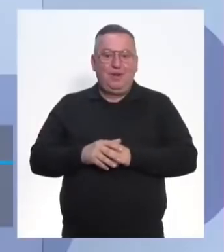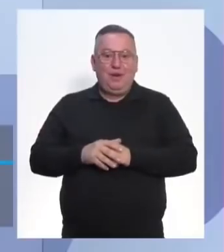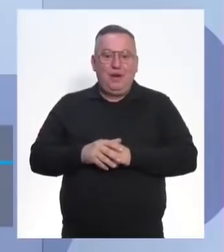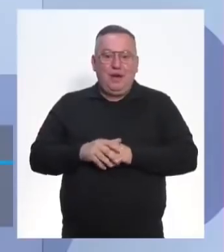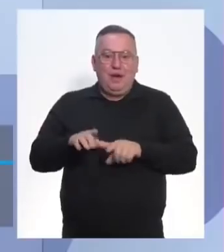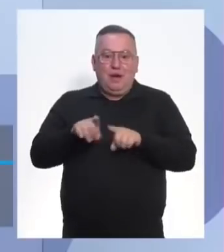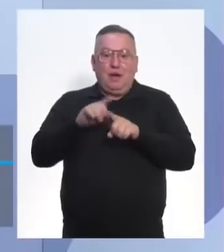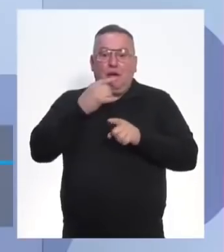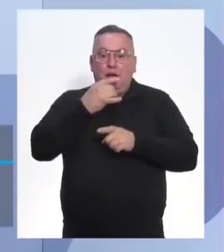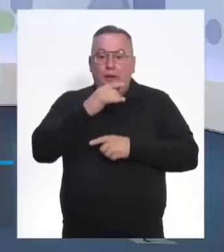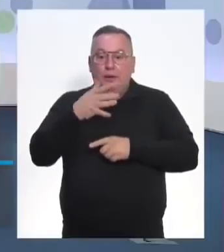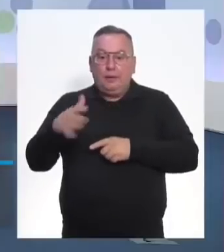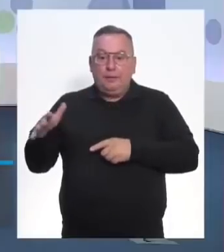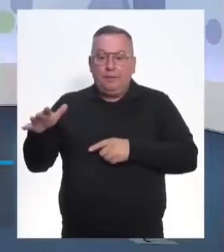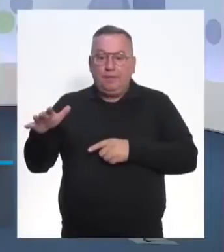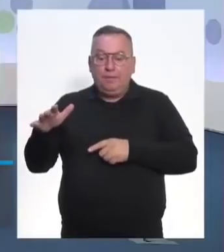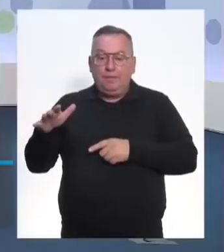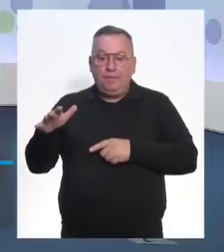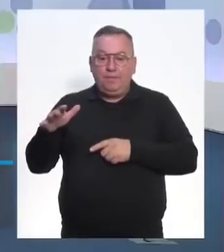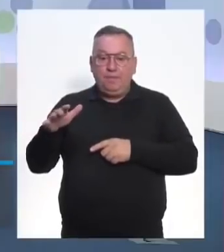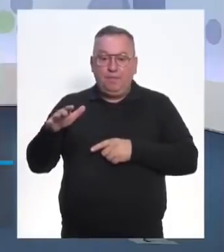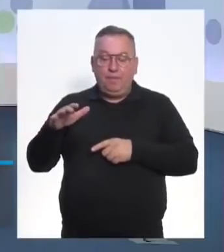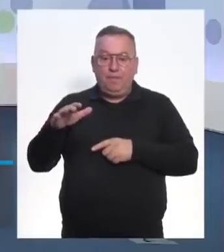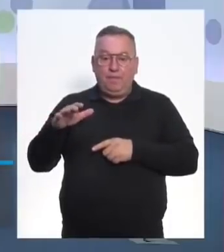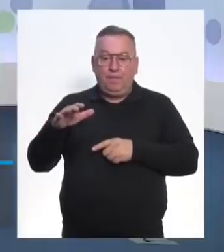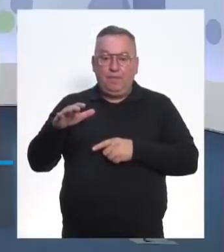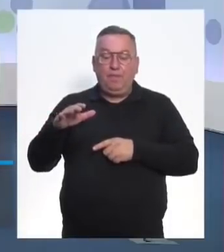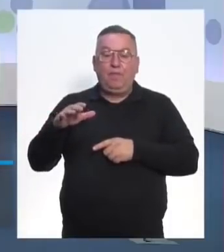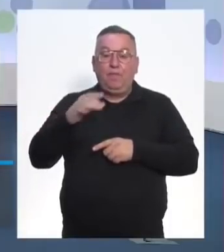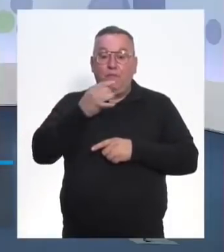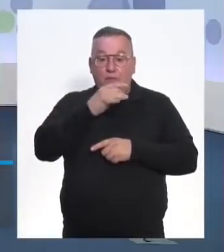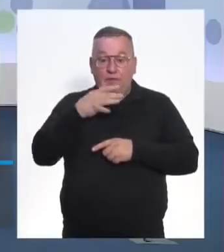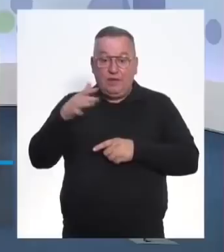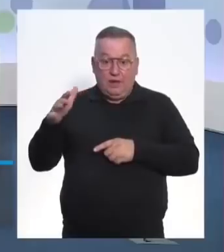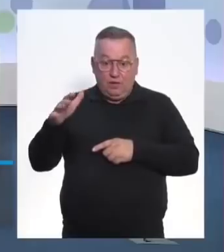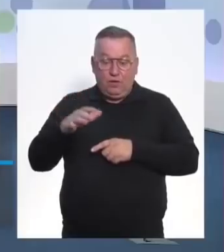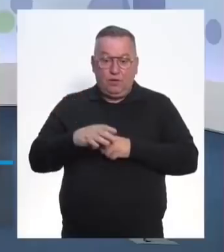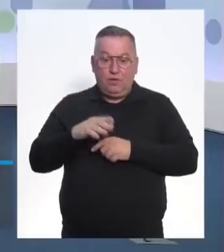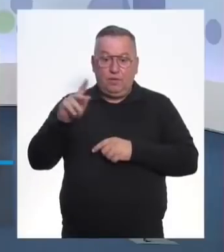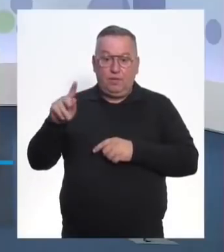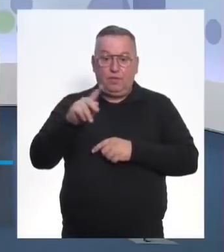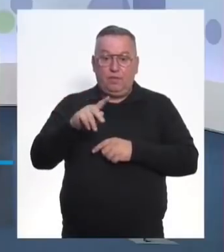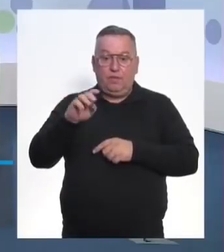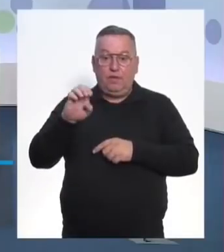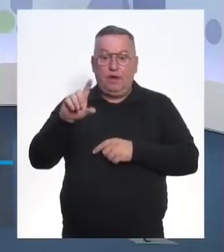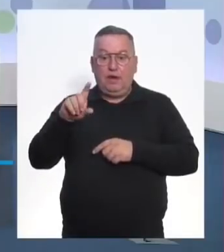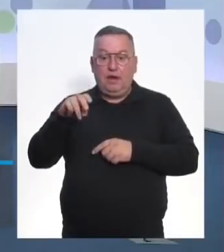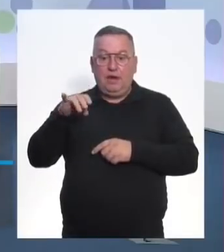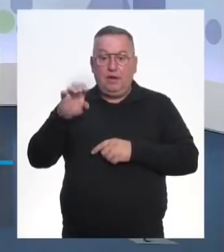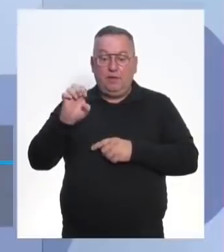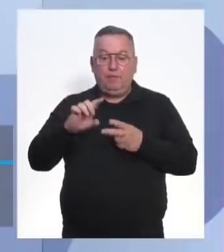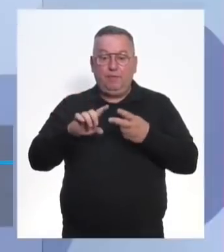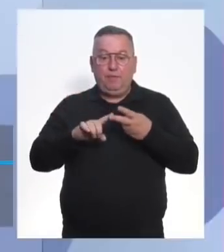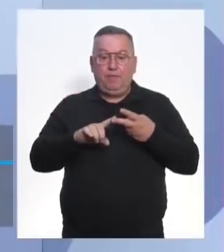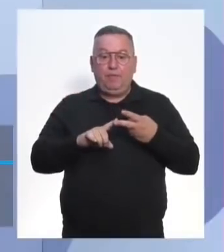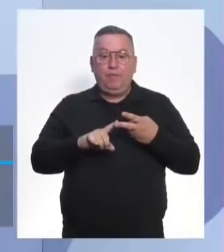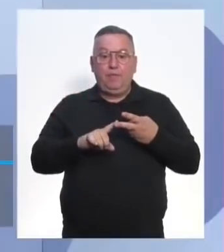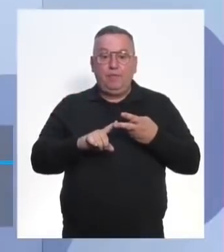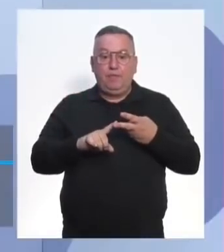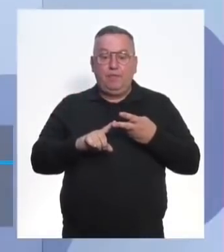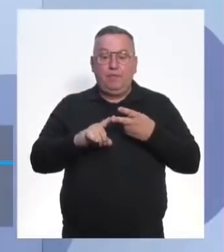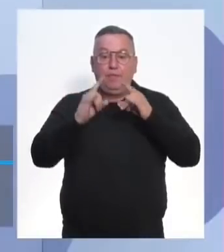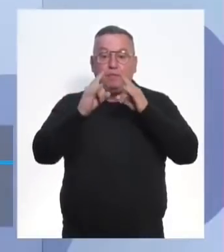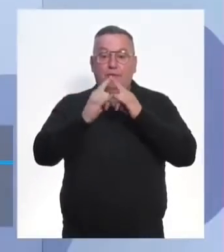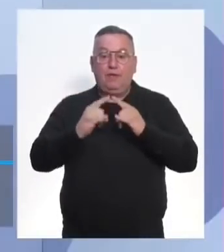da Baixada tem Santos, a escola Alzira Martins Litte, professora Elaine Cristina. Tem